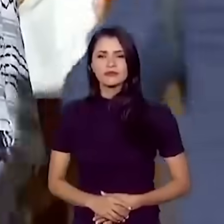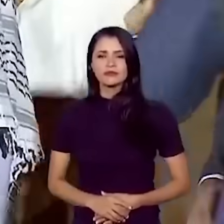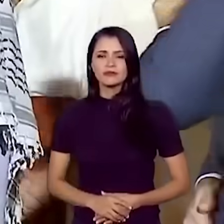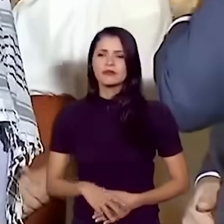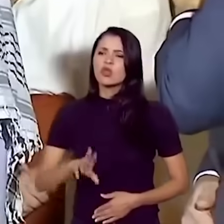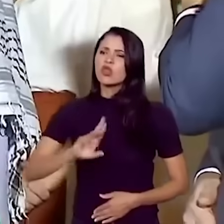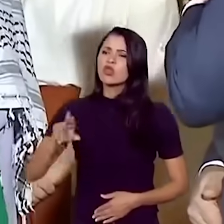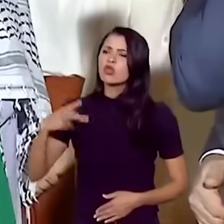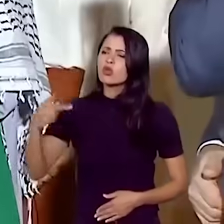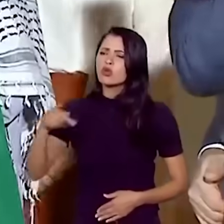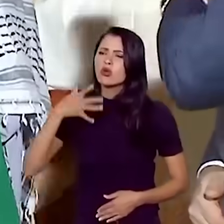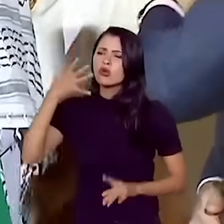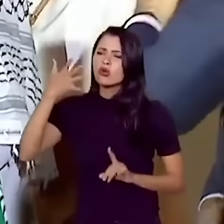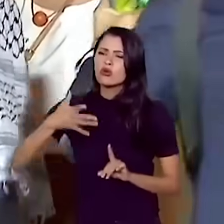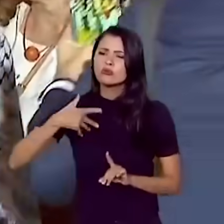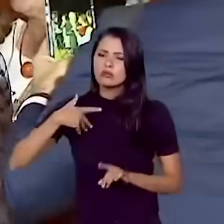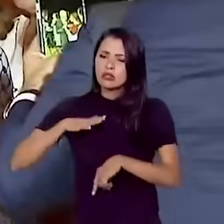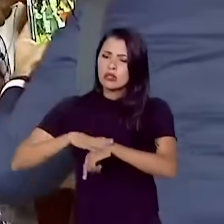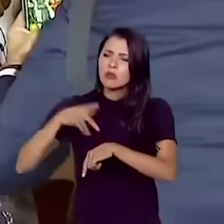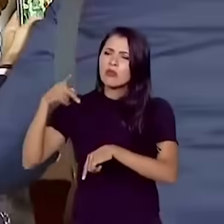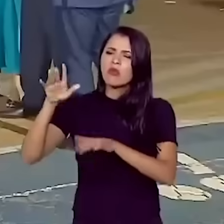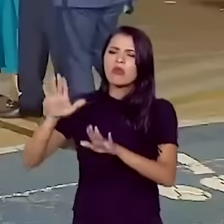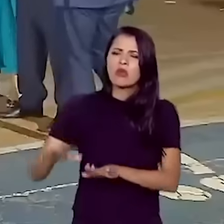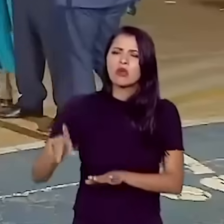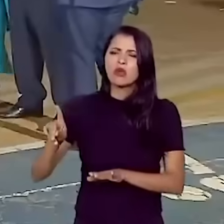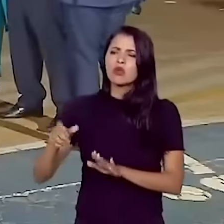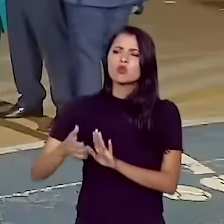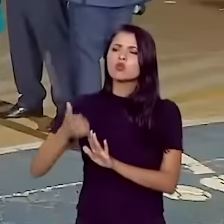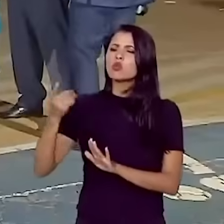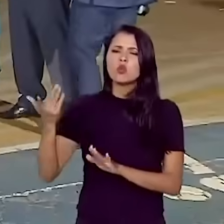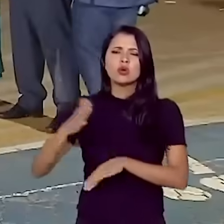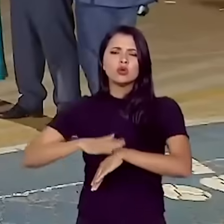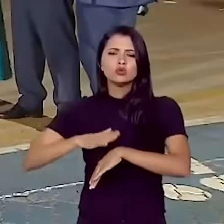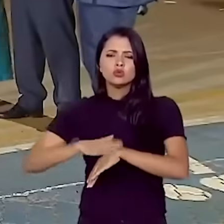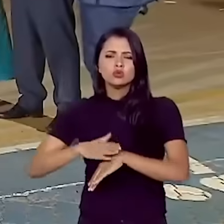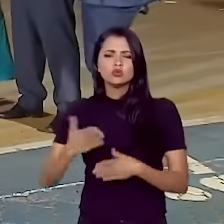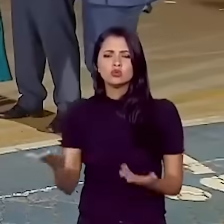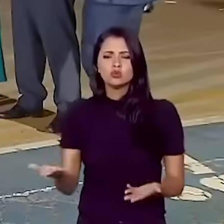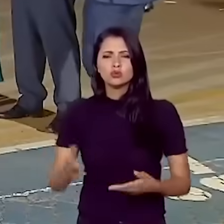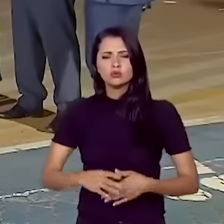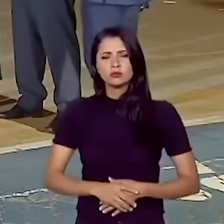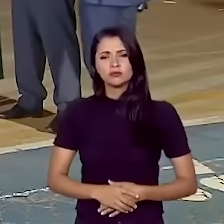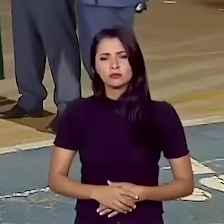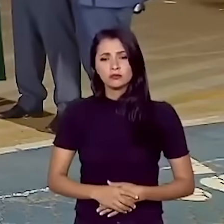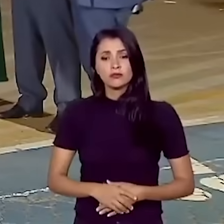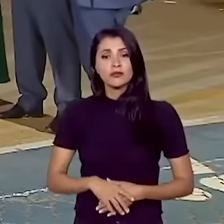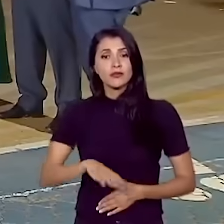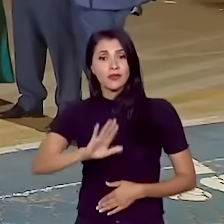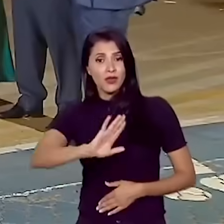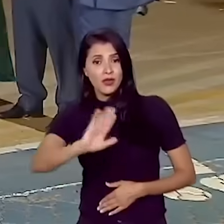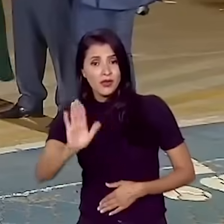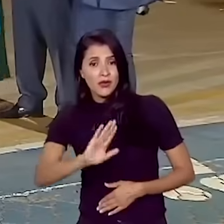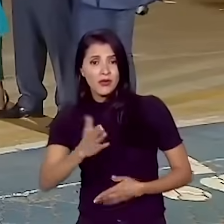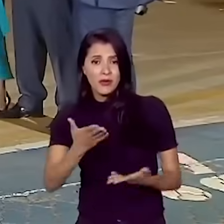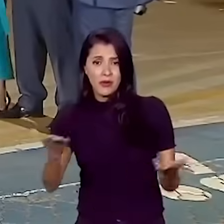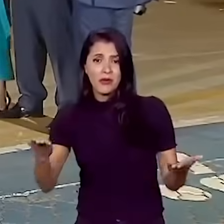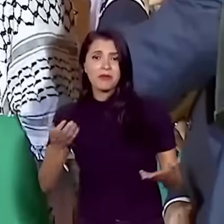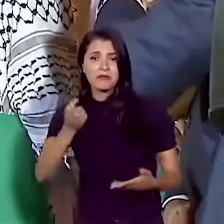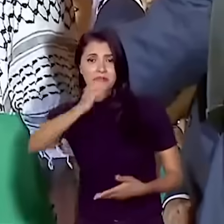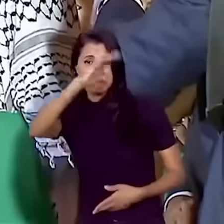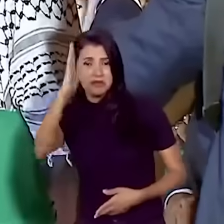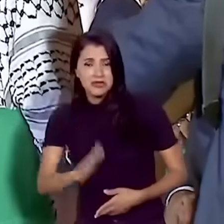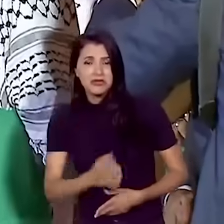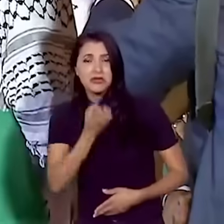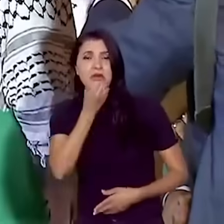Fala seu nome, fala quanto tempo você estava lá. Tá? Olá, gente. Olá, Brasil.